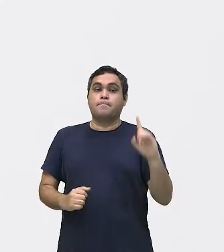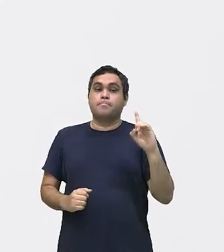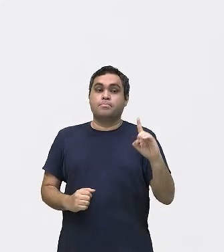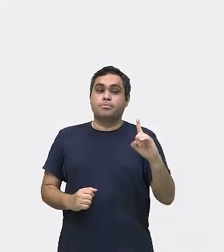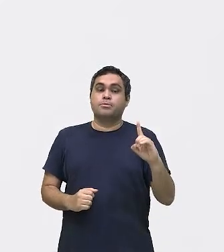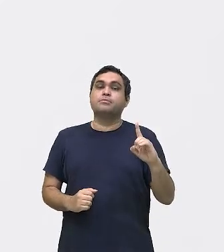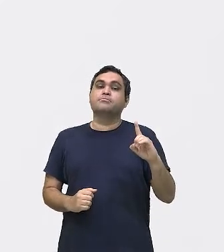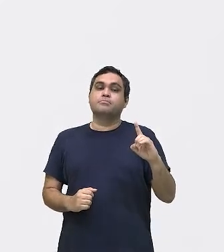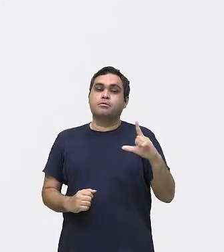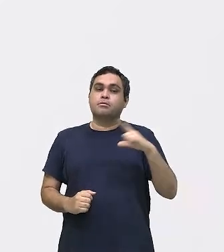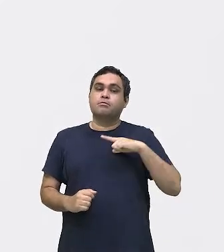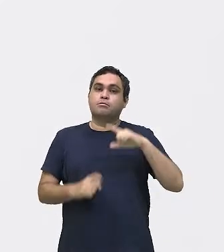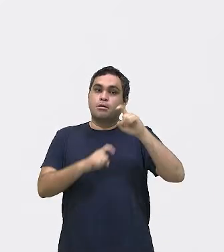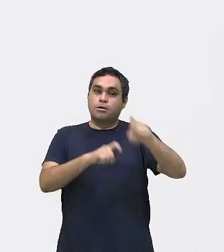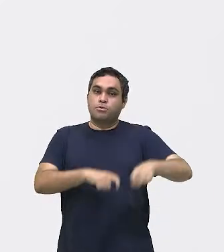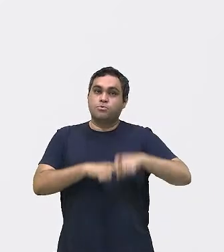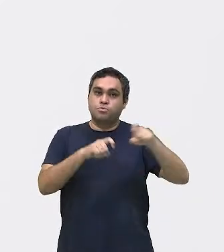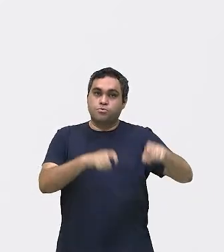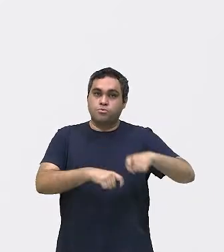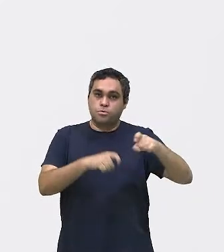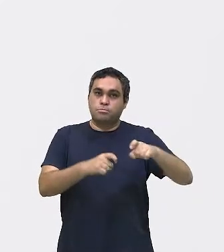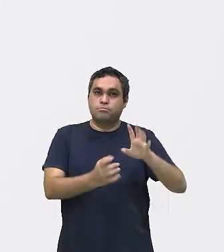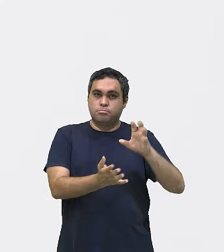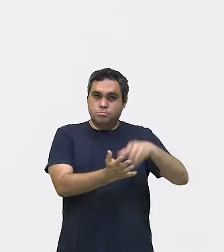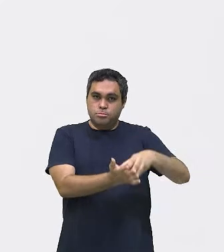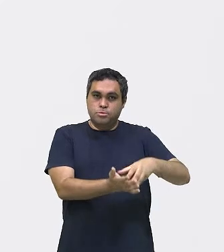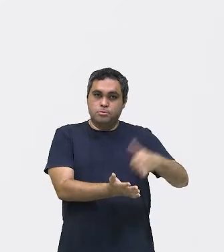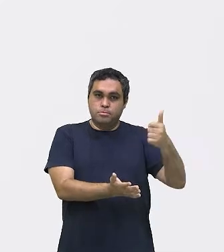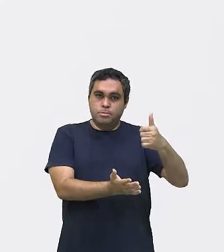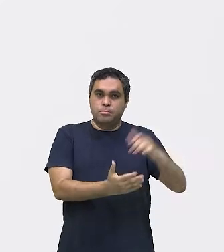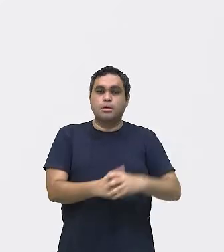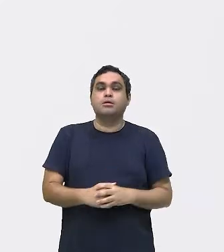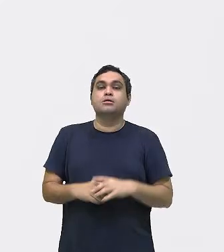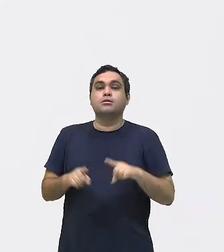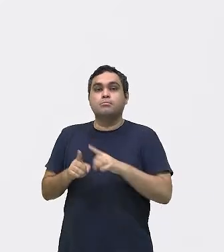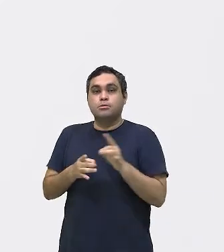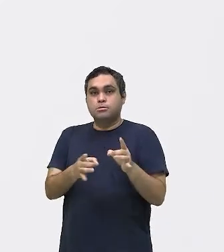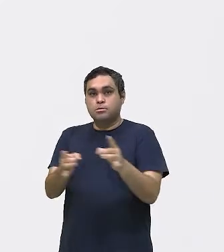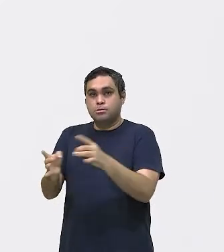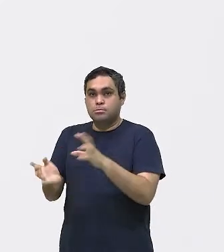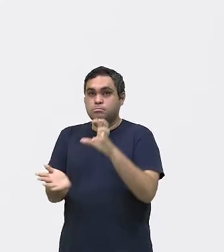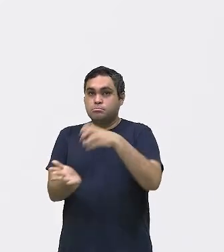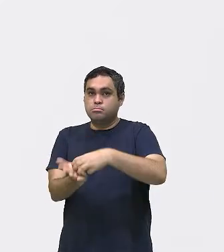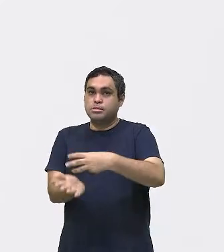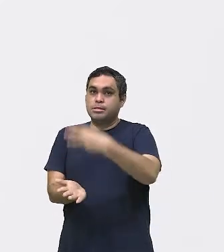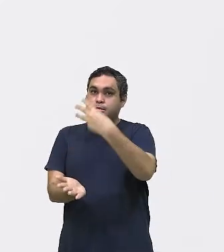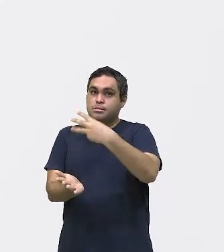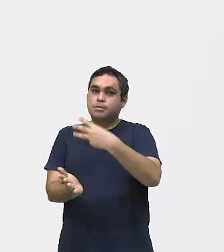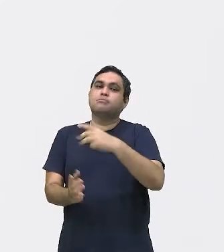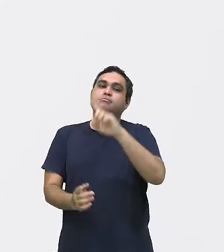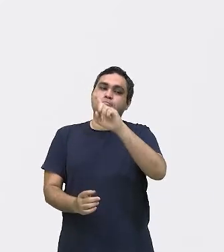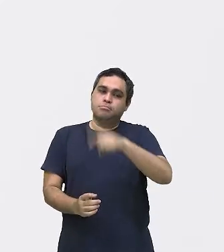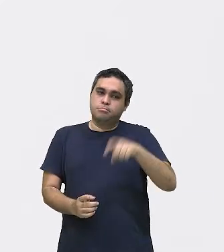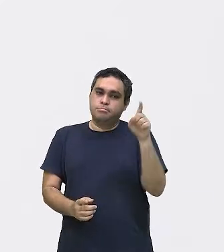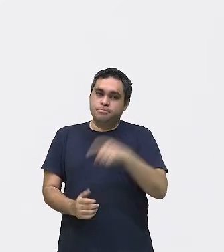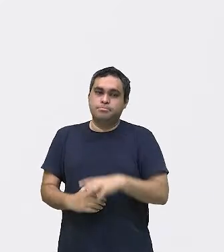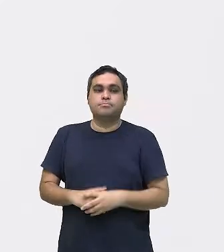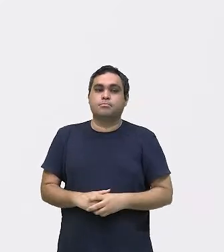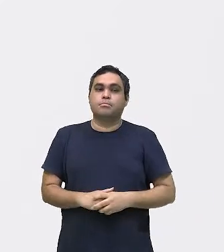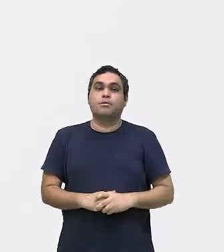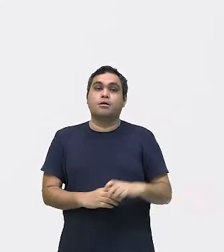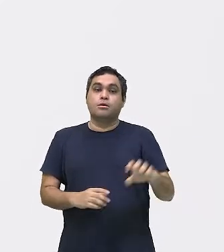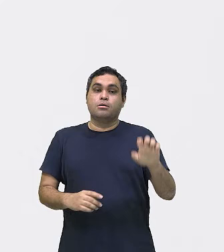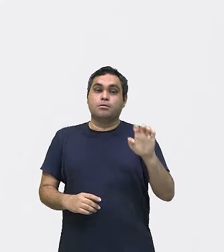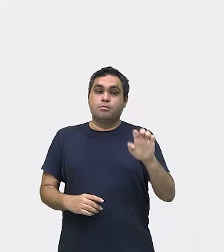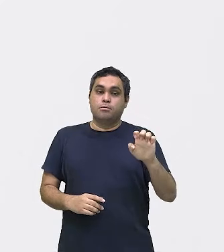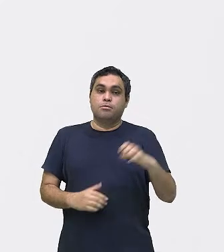aí a gente tem agricultura, que é setor primário, e comércio, que é setor terciário. Então, a gente também exclui. E a alternativa